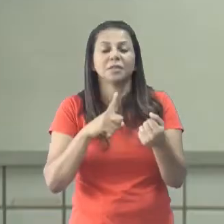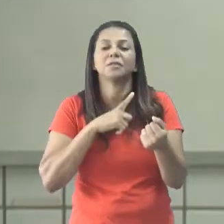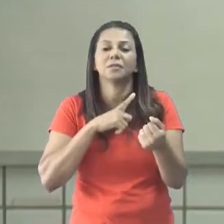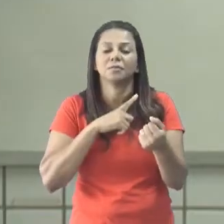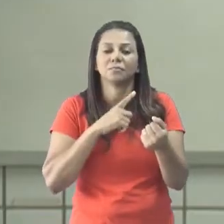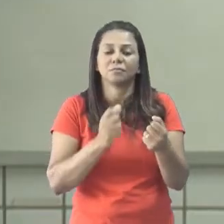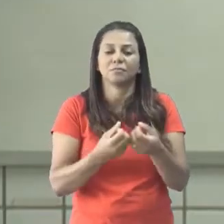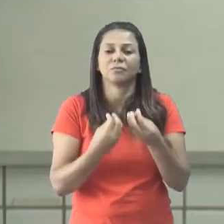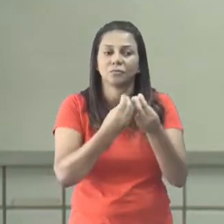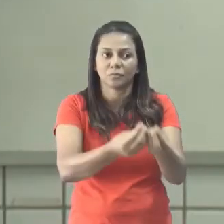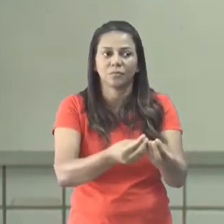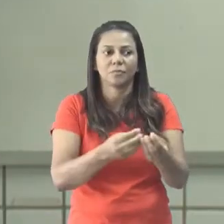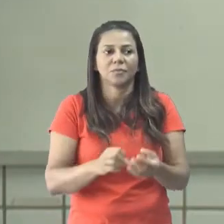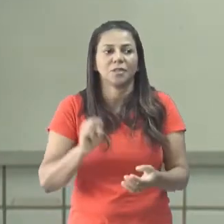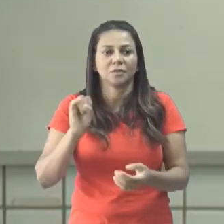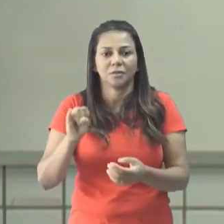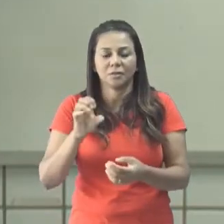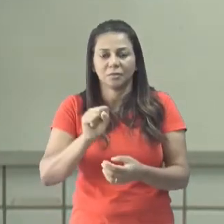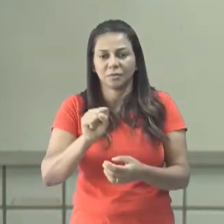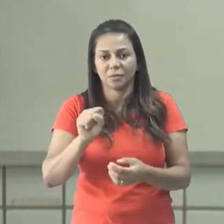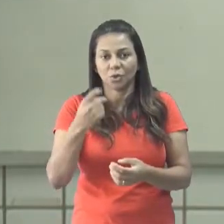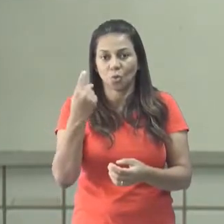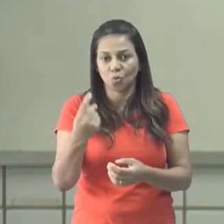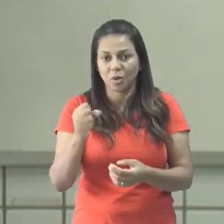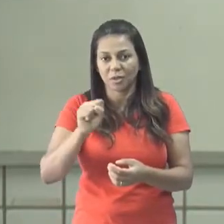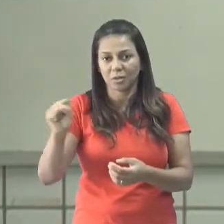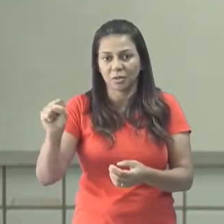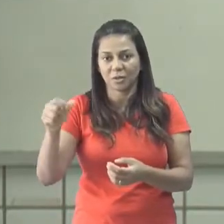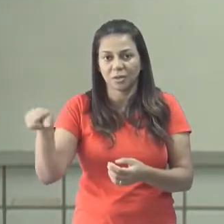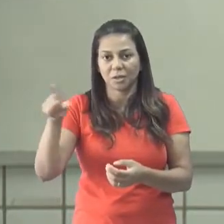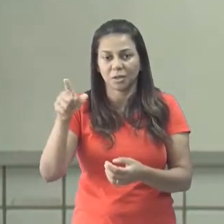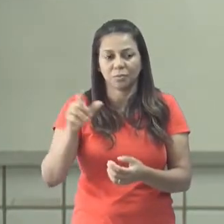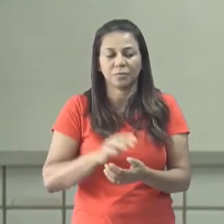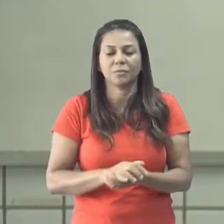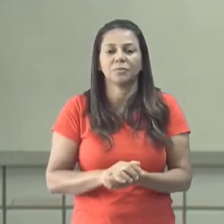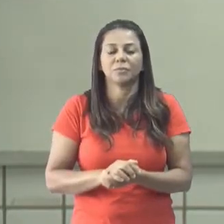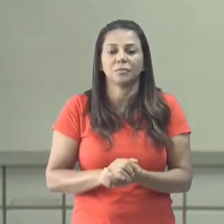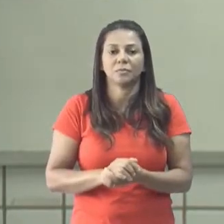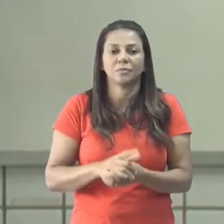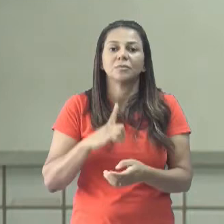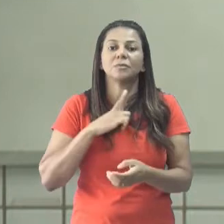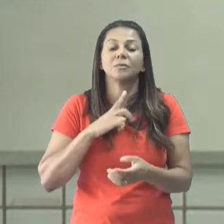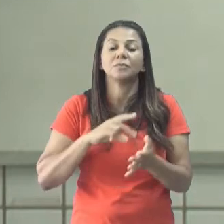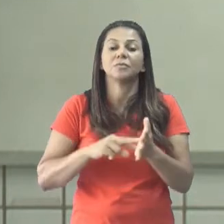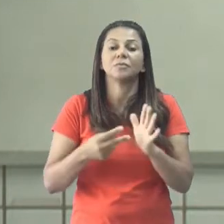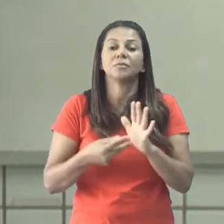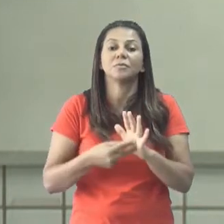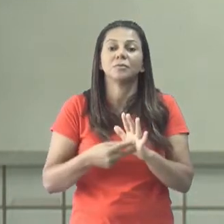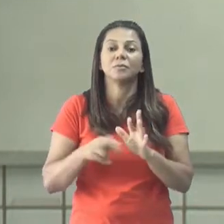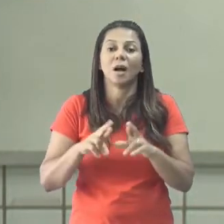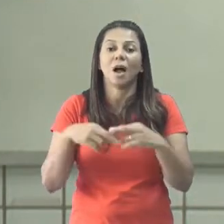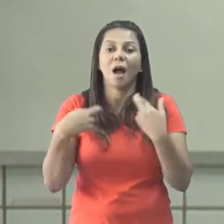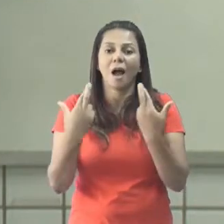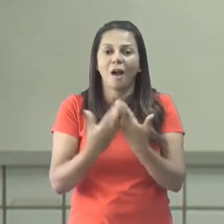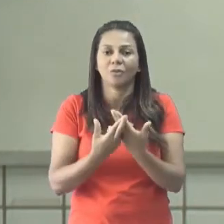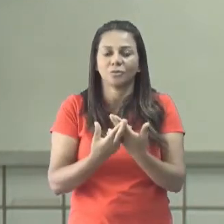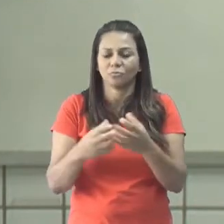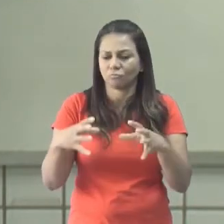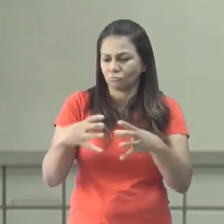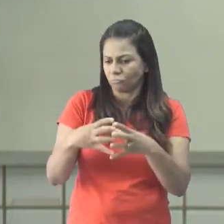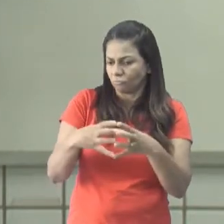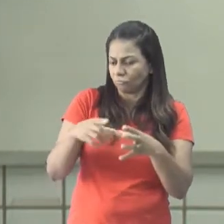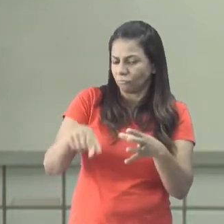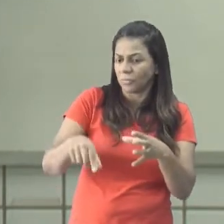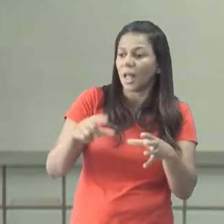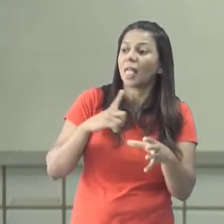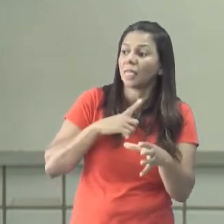S. Seção com um S e dois S no meio equivale a reunião. Se você vai participar